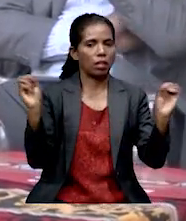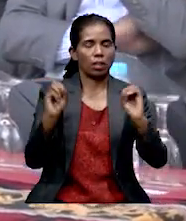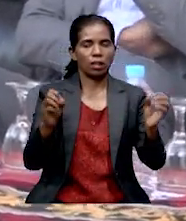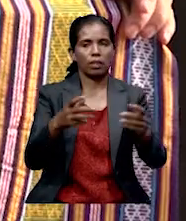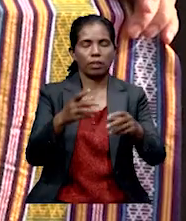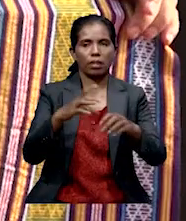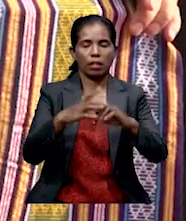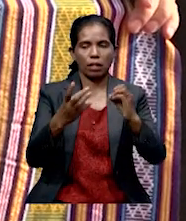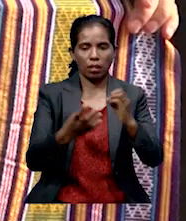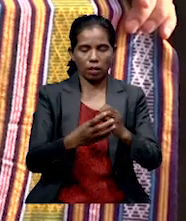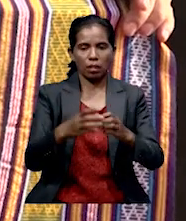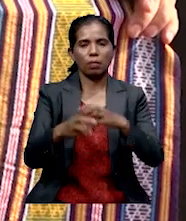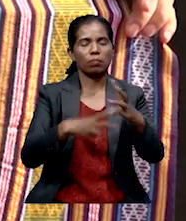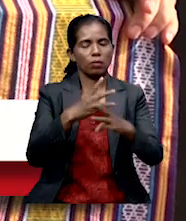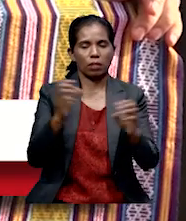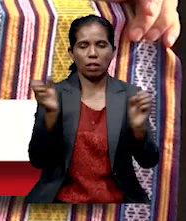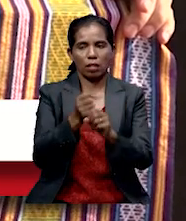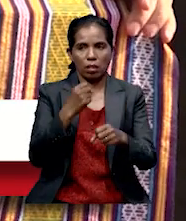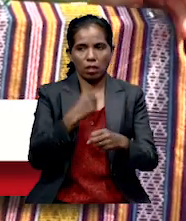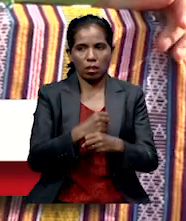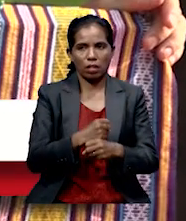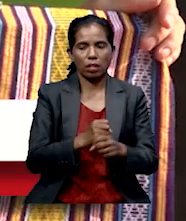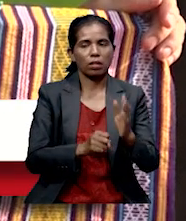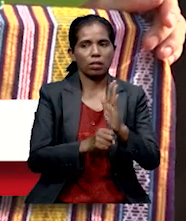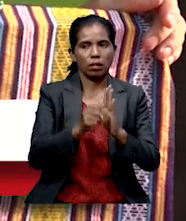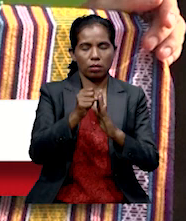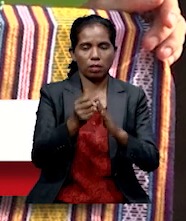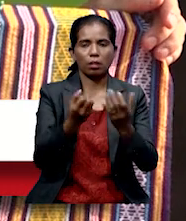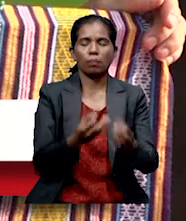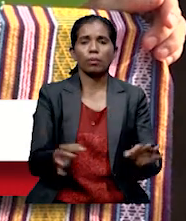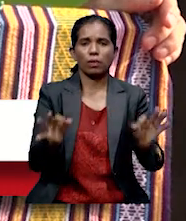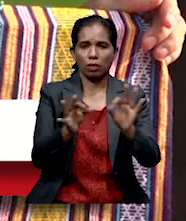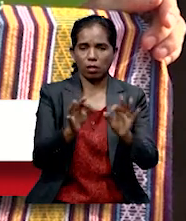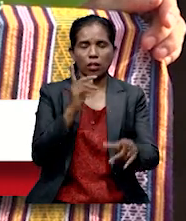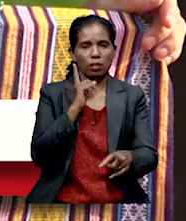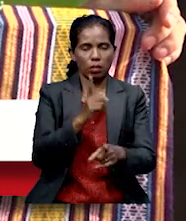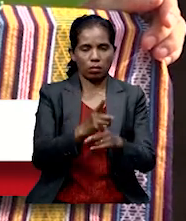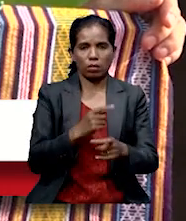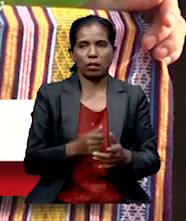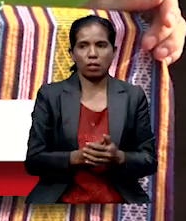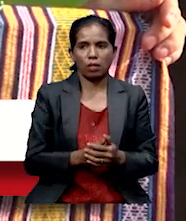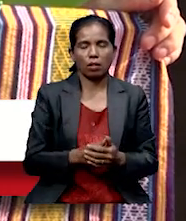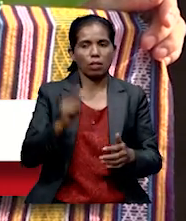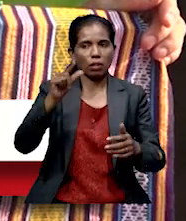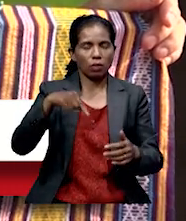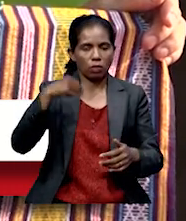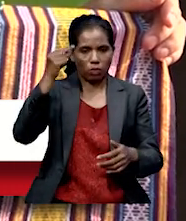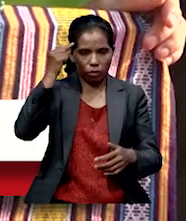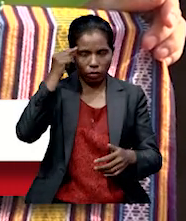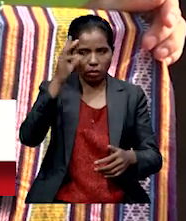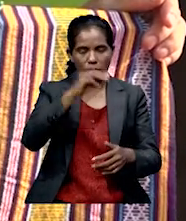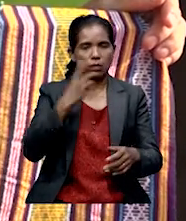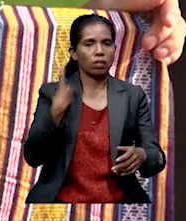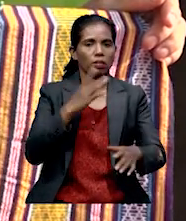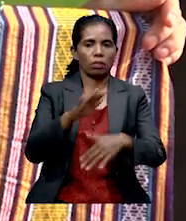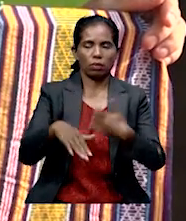que é a Halo, né? Census Ney, base importante da Tebes, para governo, e